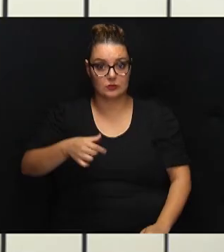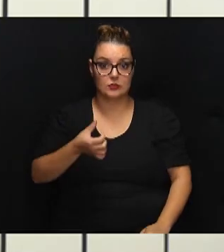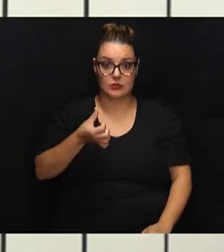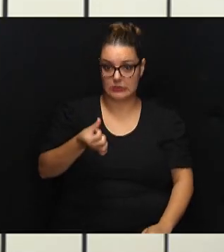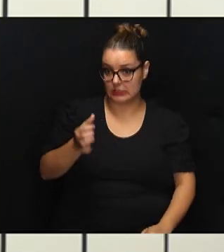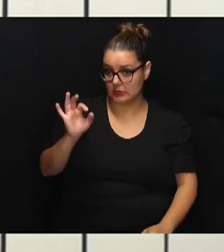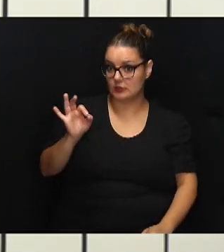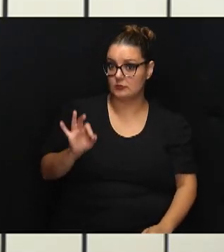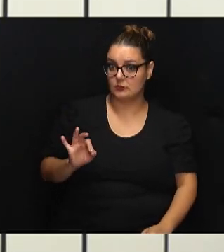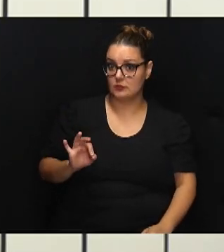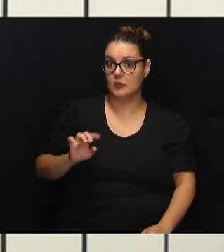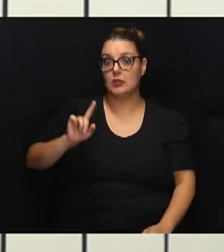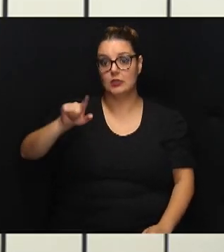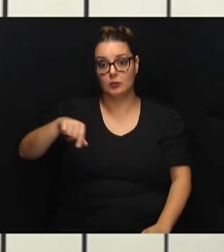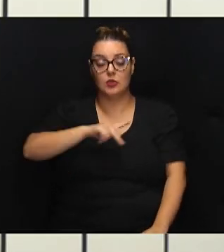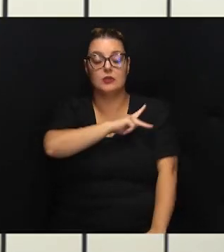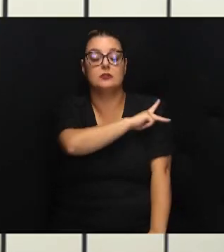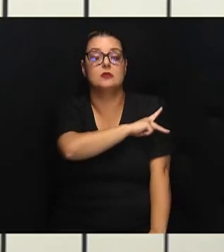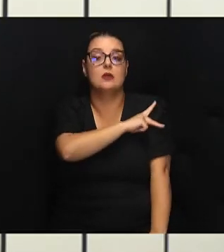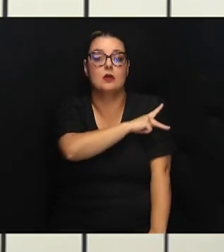55,6%, e Piauí, com